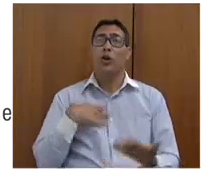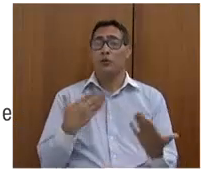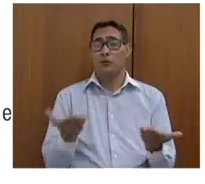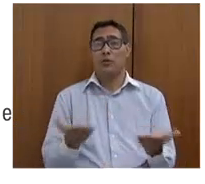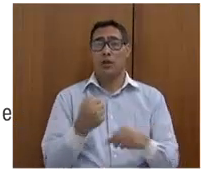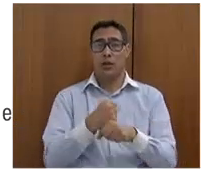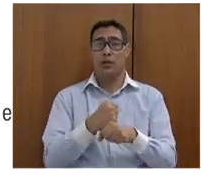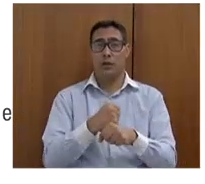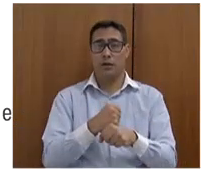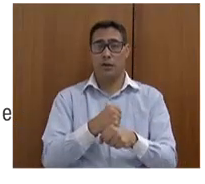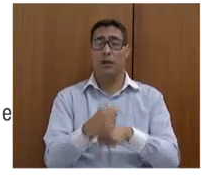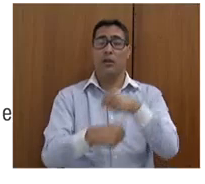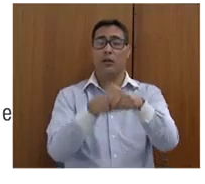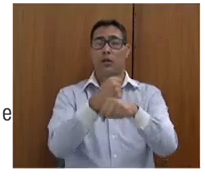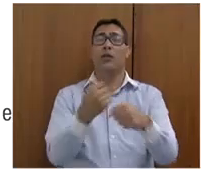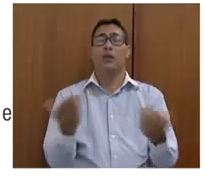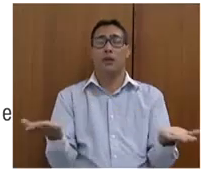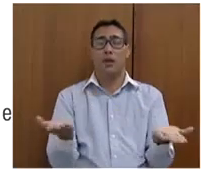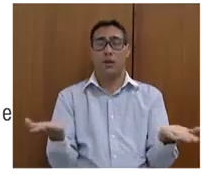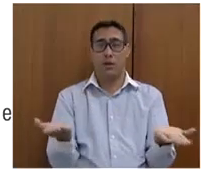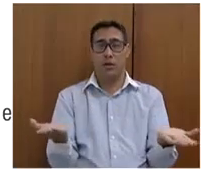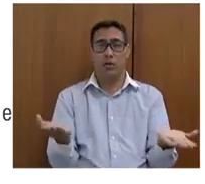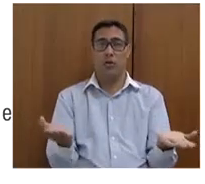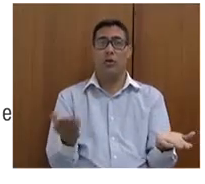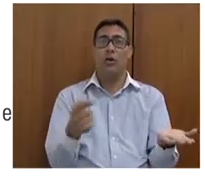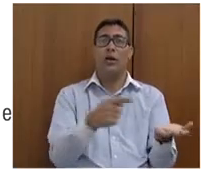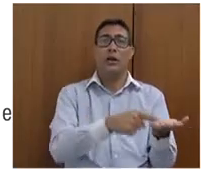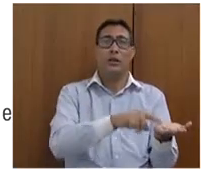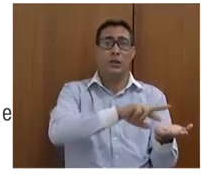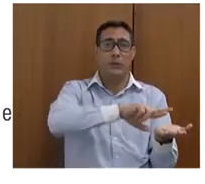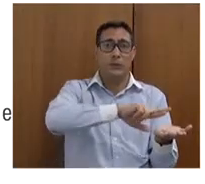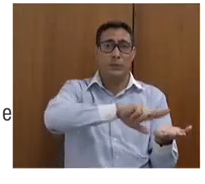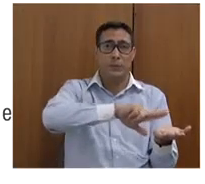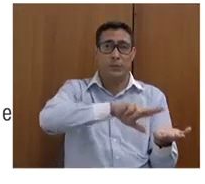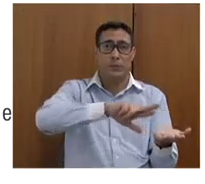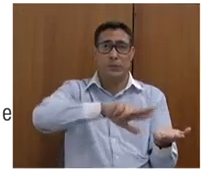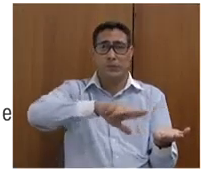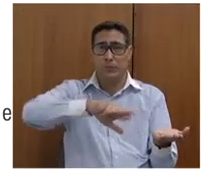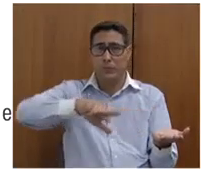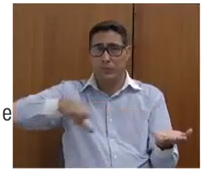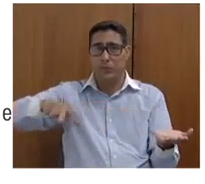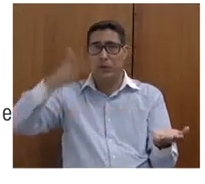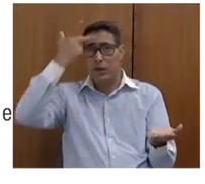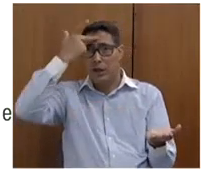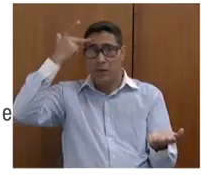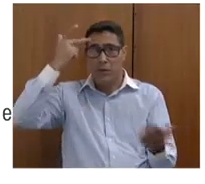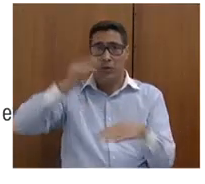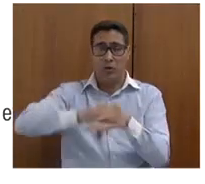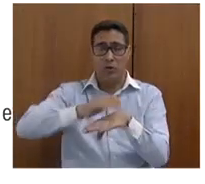ano 23.389 progressões promoções reposicionamentos